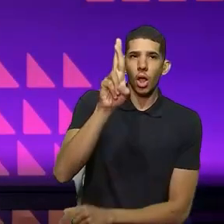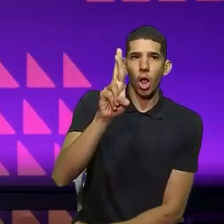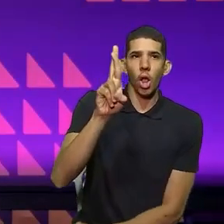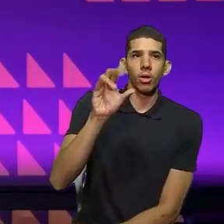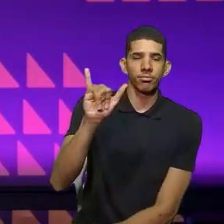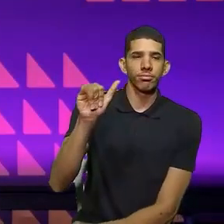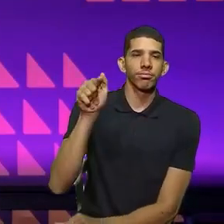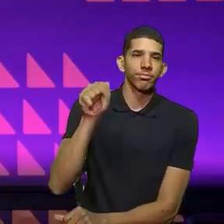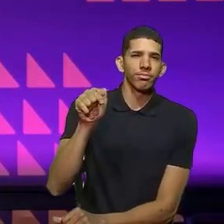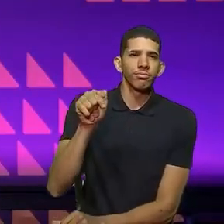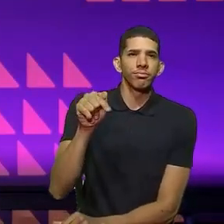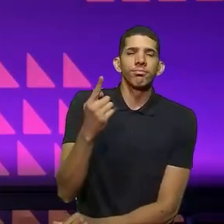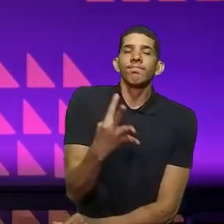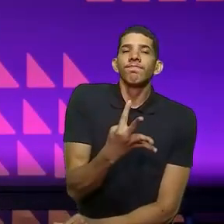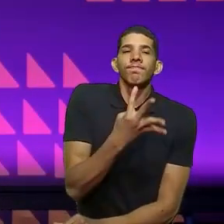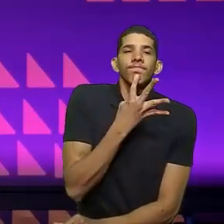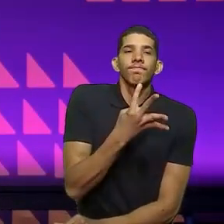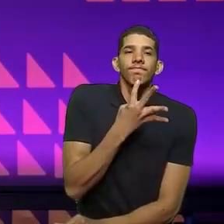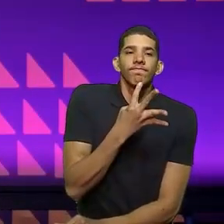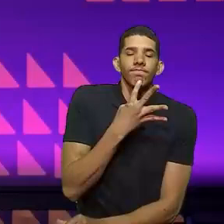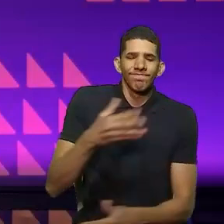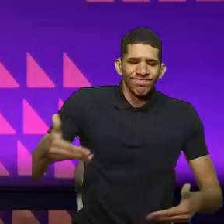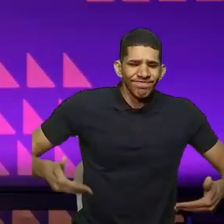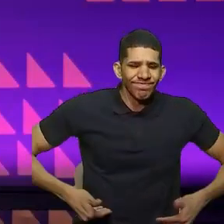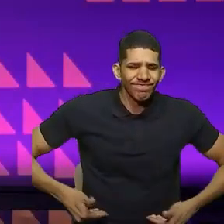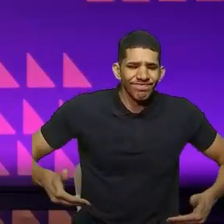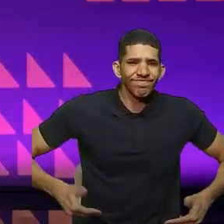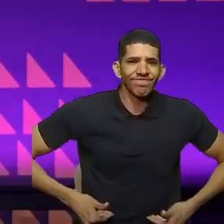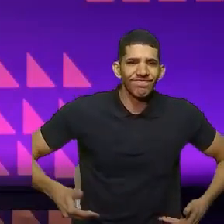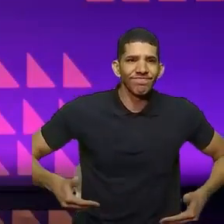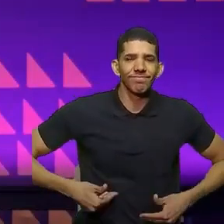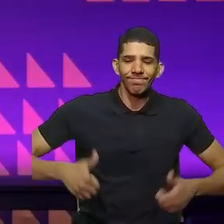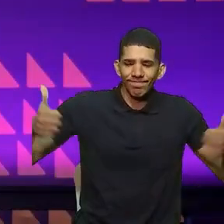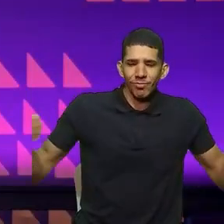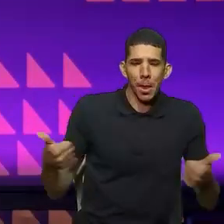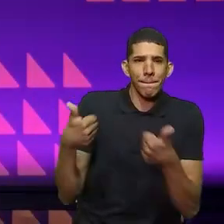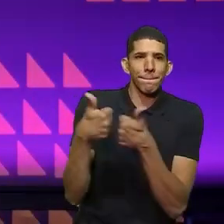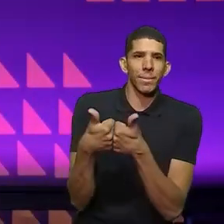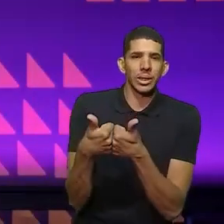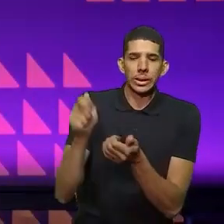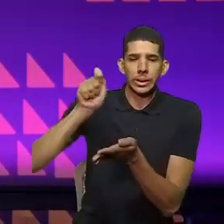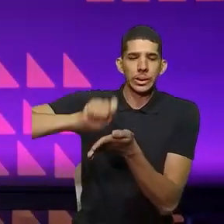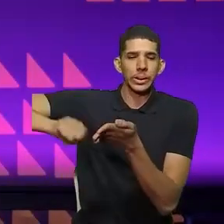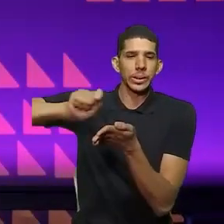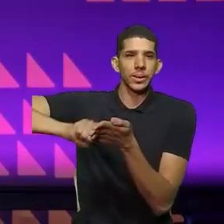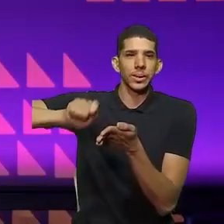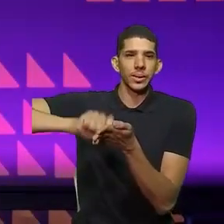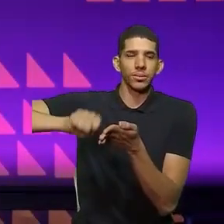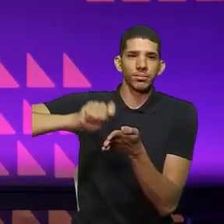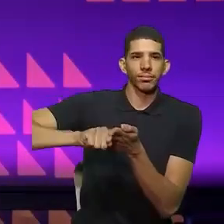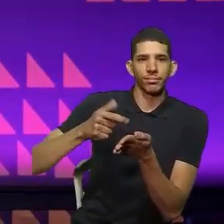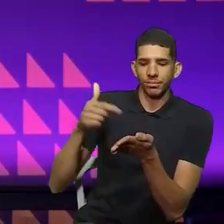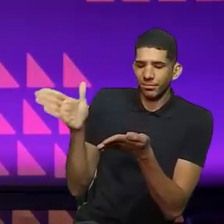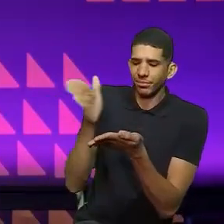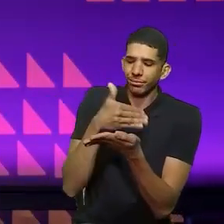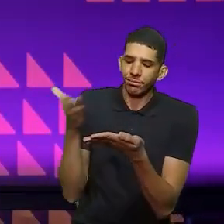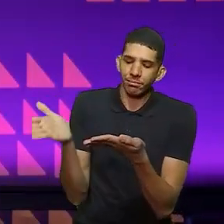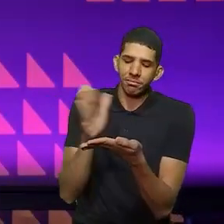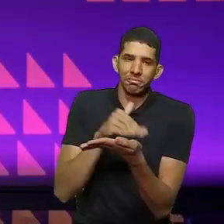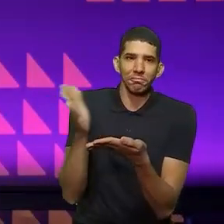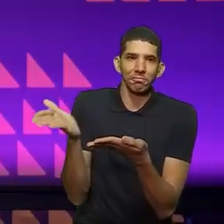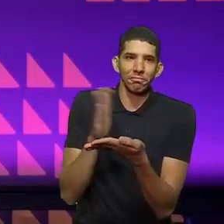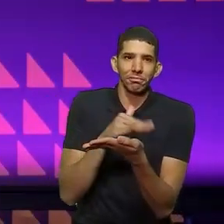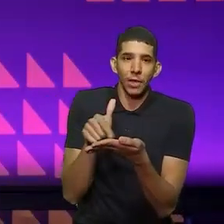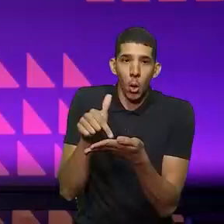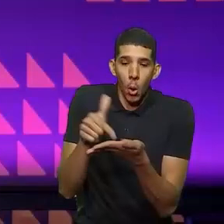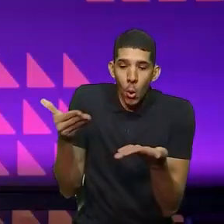teceu, costurou o seu livro, registrando tudo em cadernos. Até aqui, falei dos livros muito